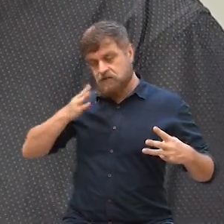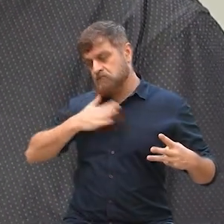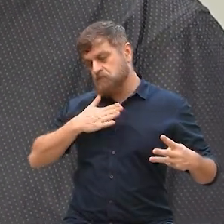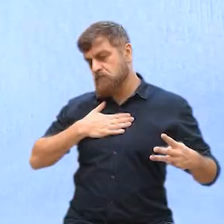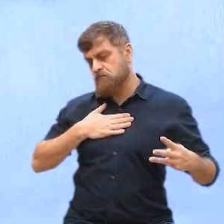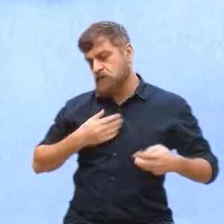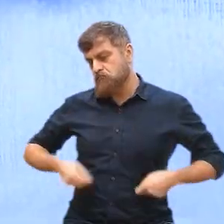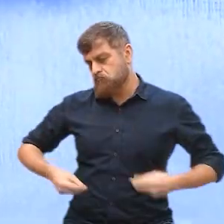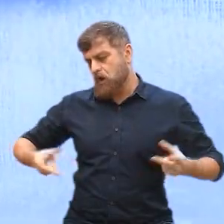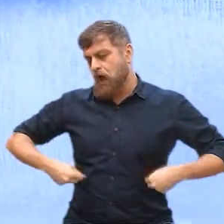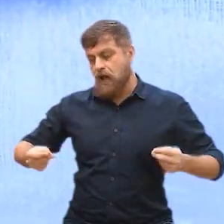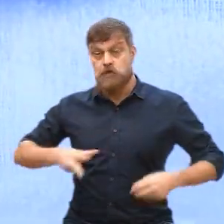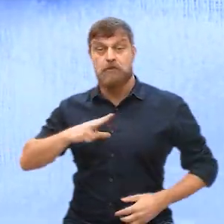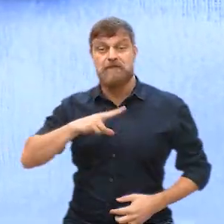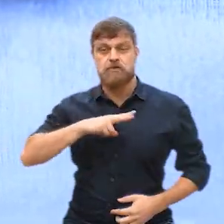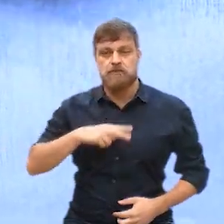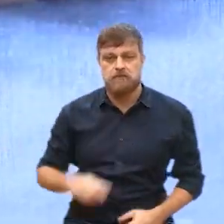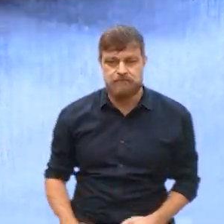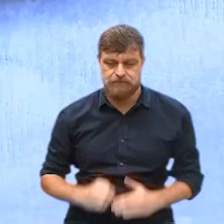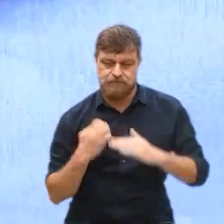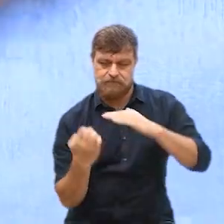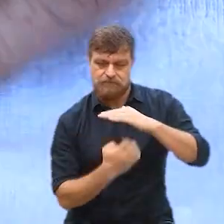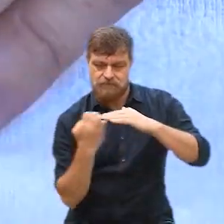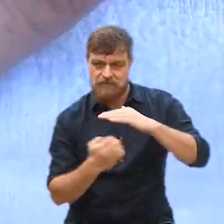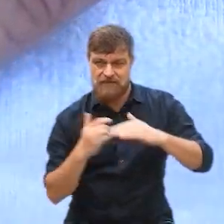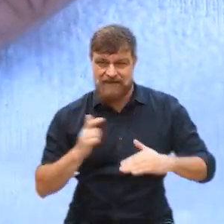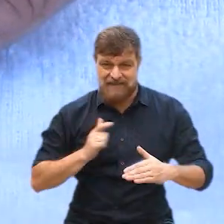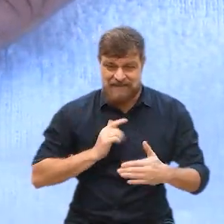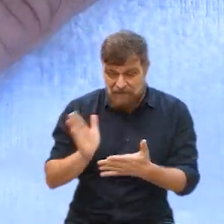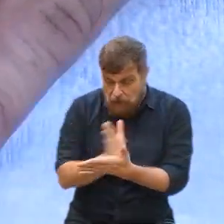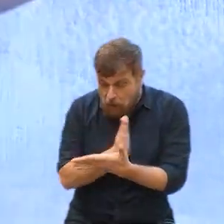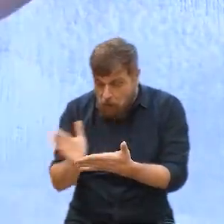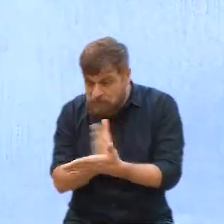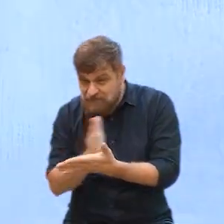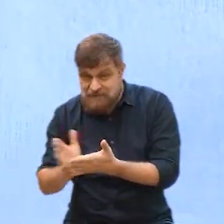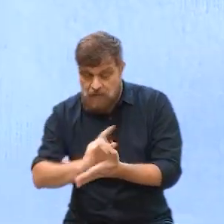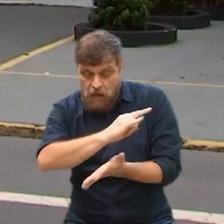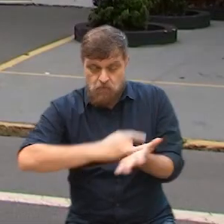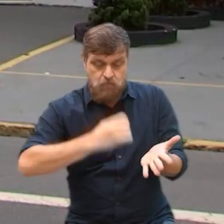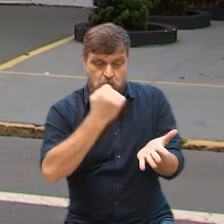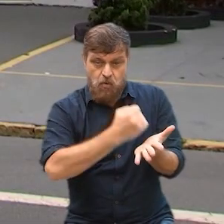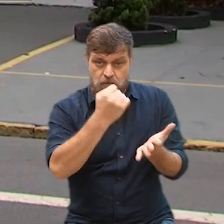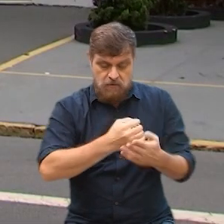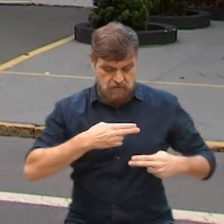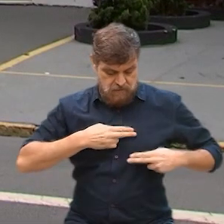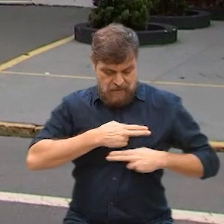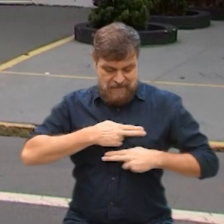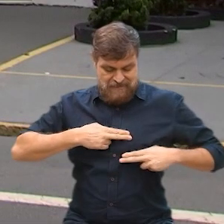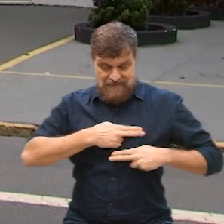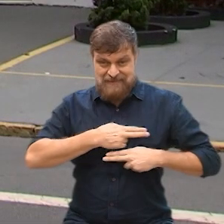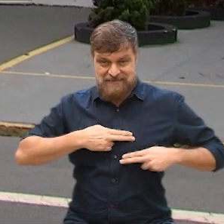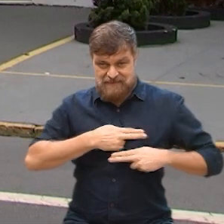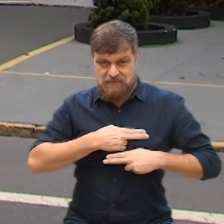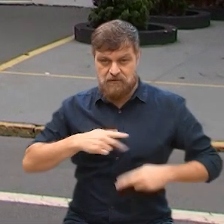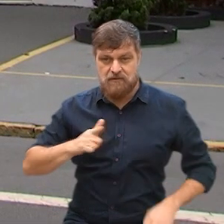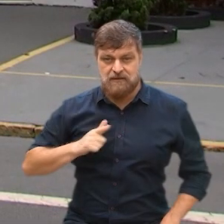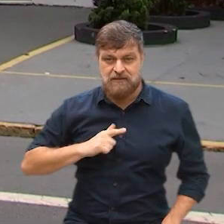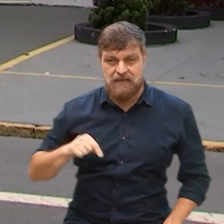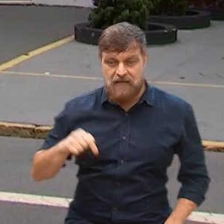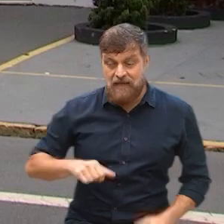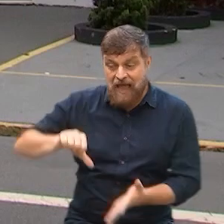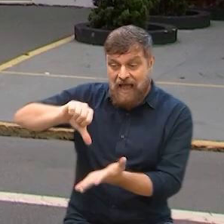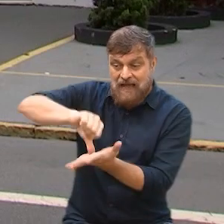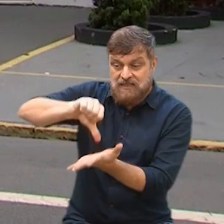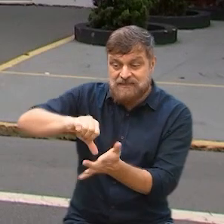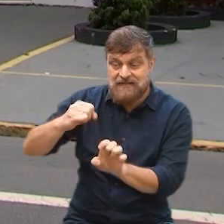próprios gastos. A empresa passou por um processo seletivo e assinou o contrato com o Sebrae para ser ALI, Agente Local